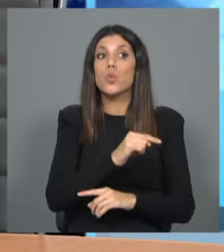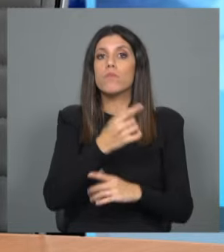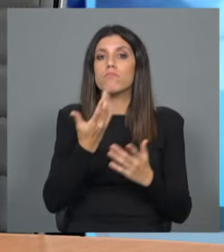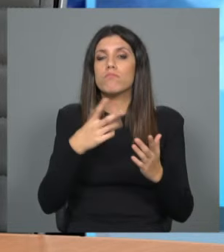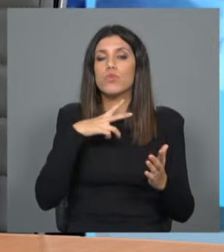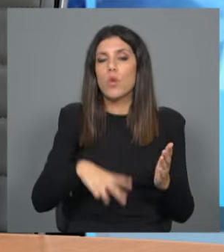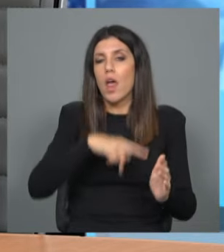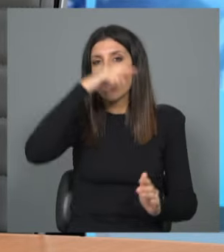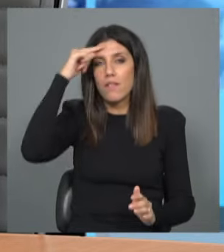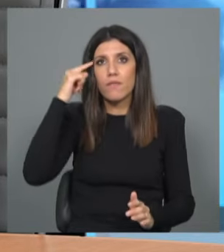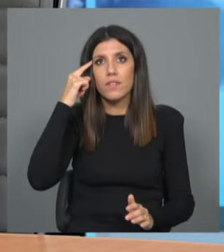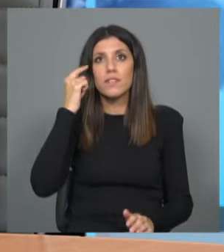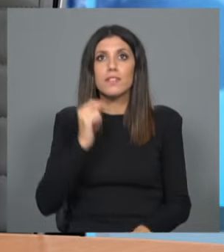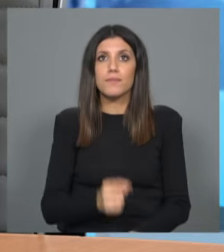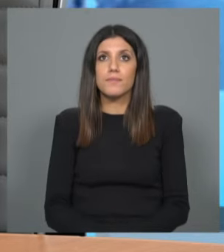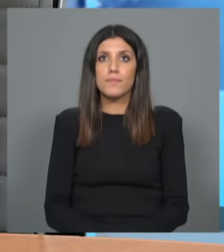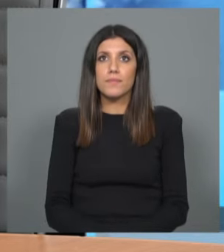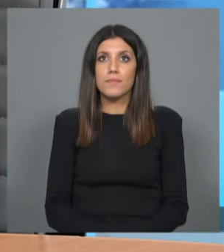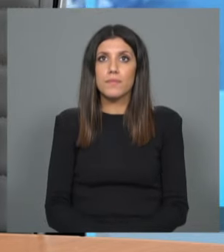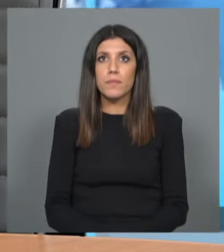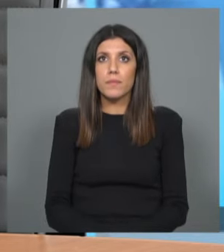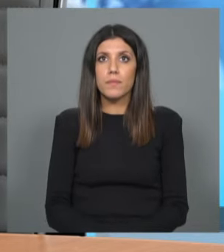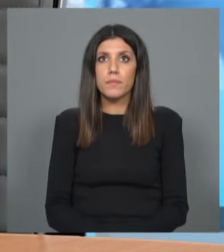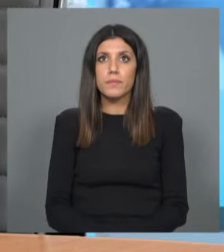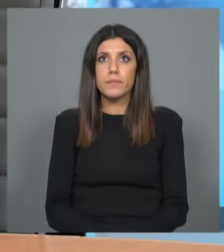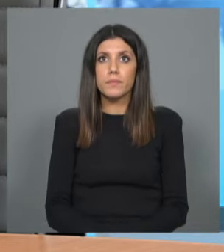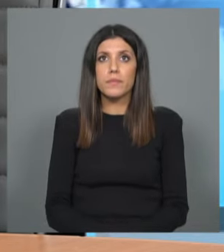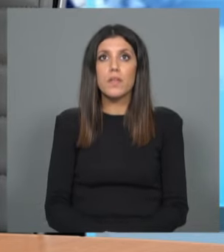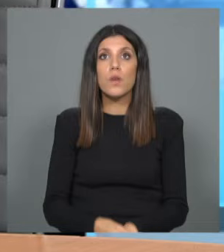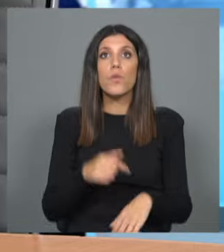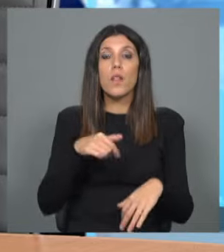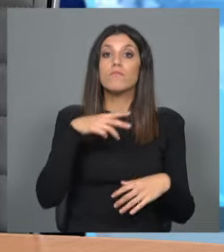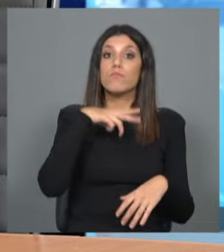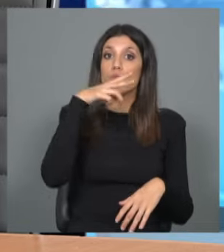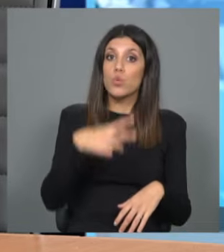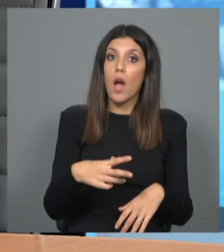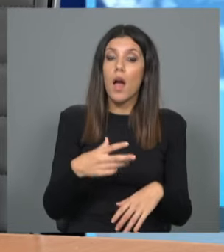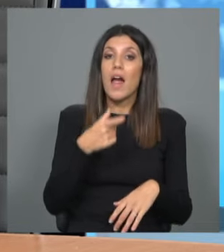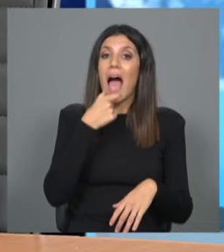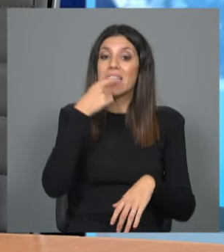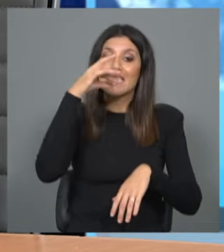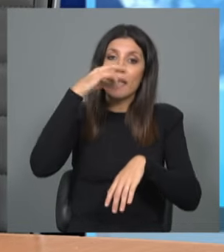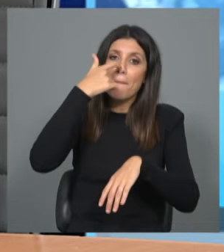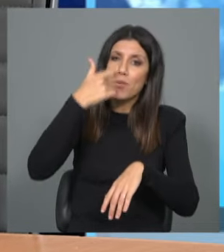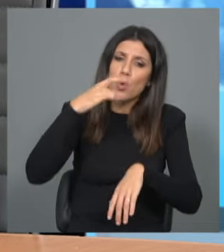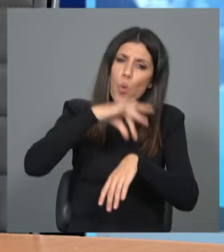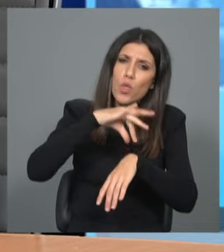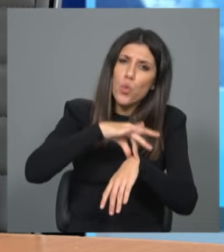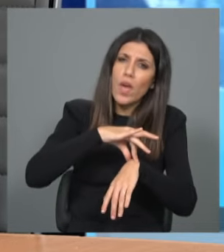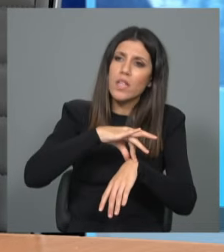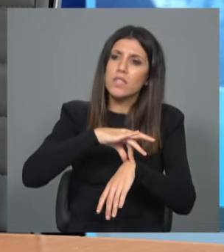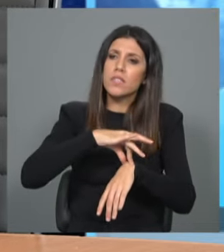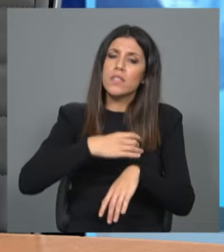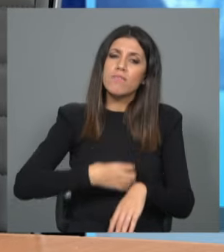que um doente que precise de cuidados de terceiros não se sinta um fardo. Quando essa pessoa que cuida tem a sua vida profissional afetada, tem a